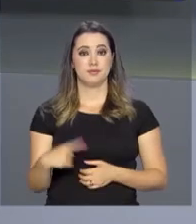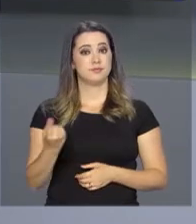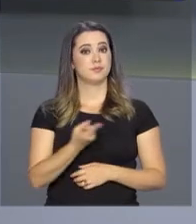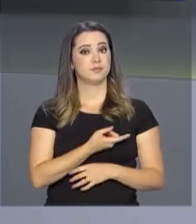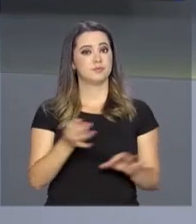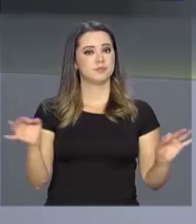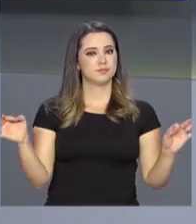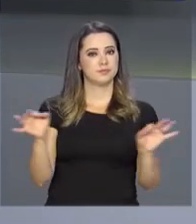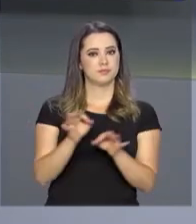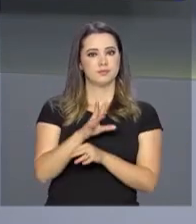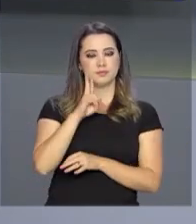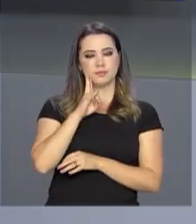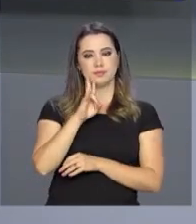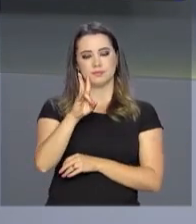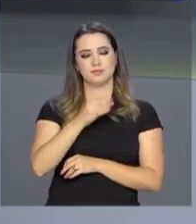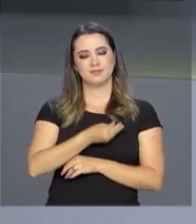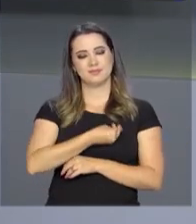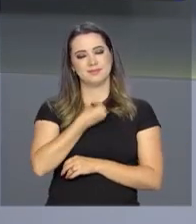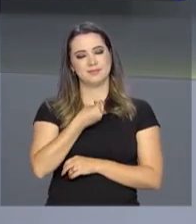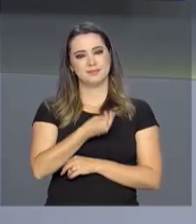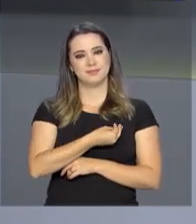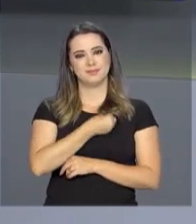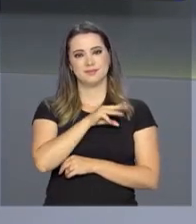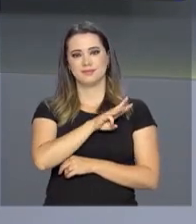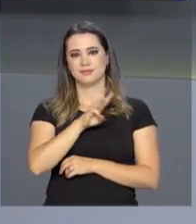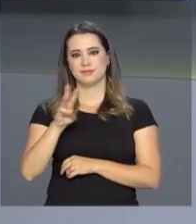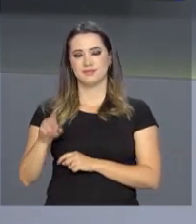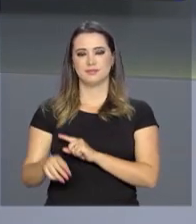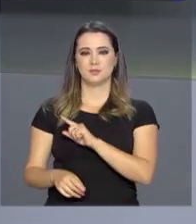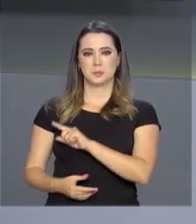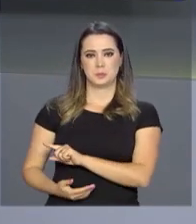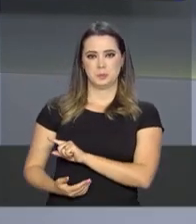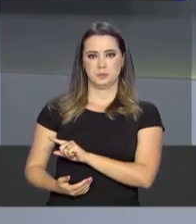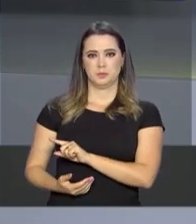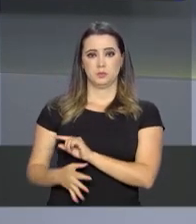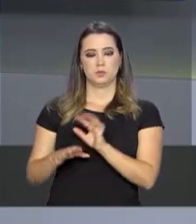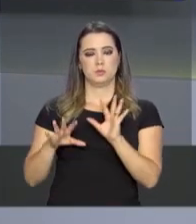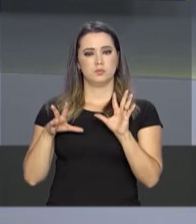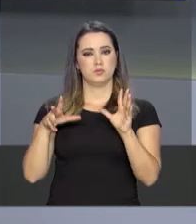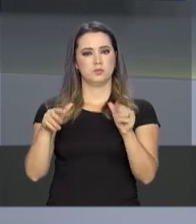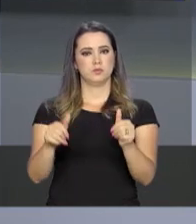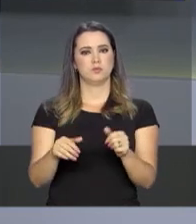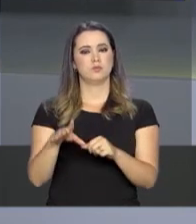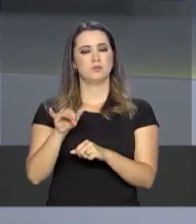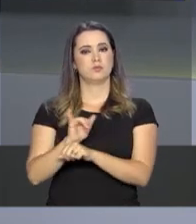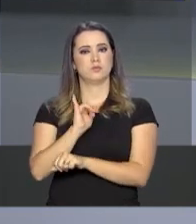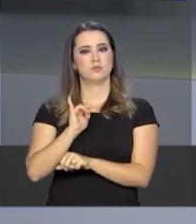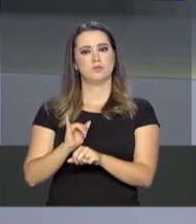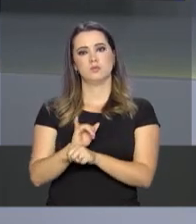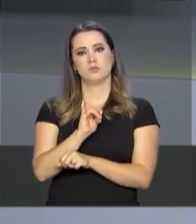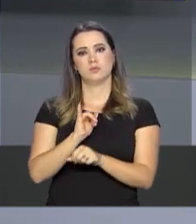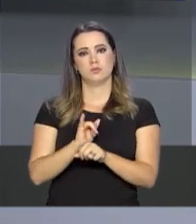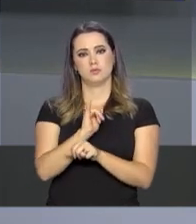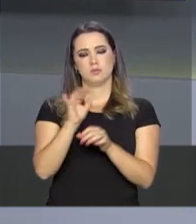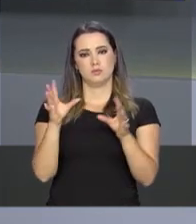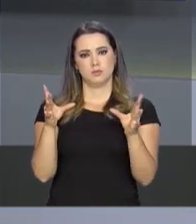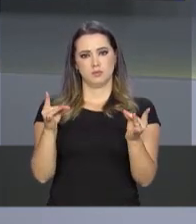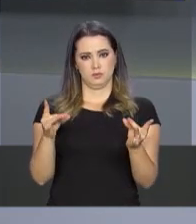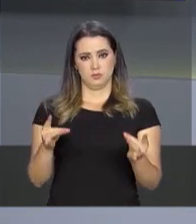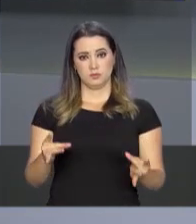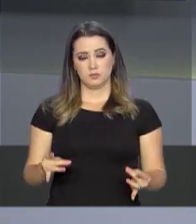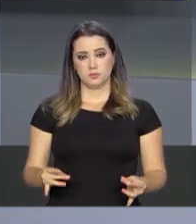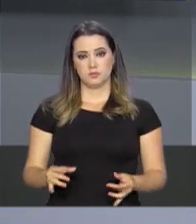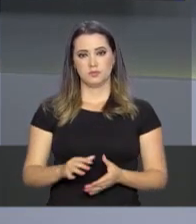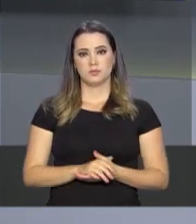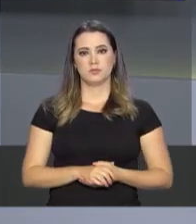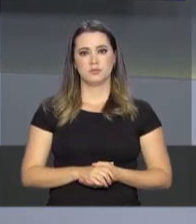Nós ficamos por aqui. Você acompanha a programação ao vivo pelo site da NBR na internet. E todas as reportagens estão disponíveis em